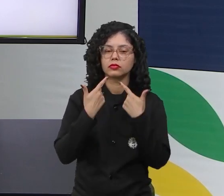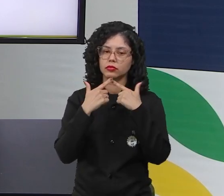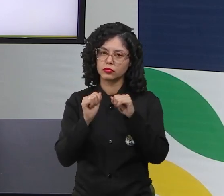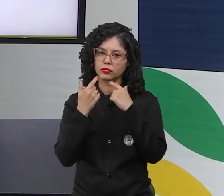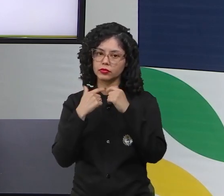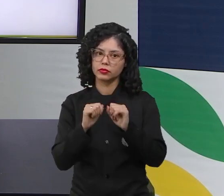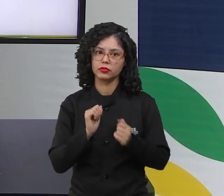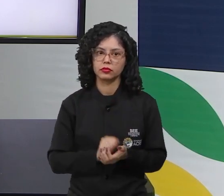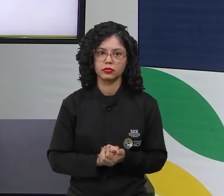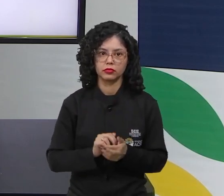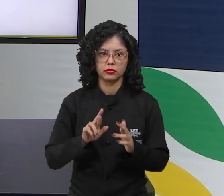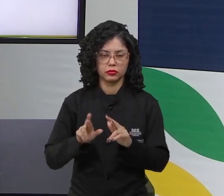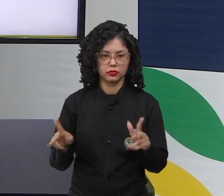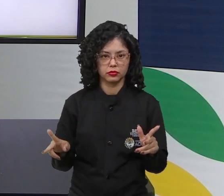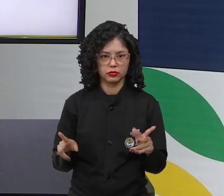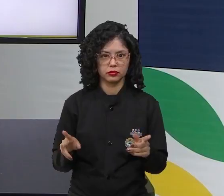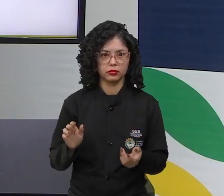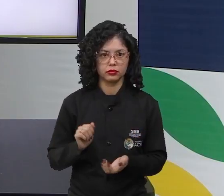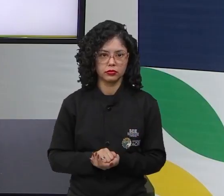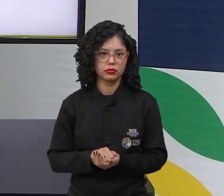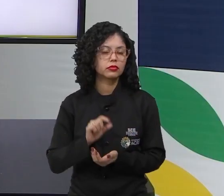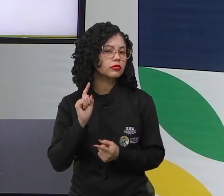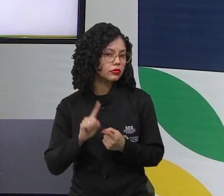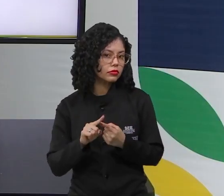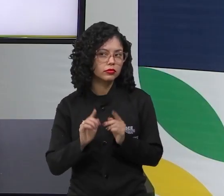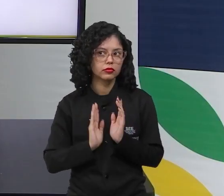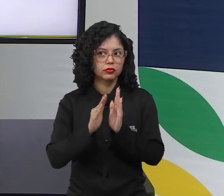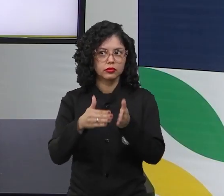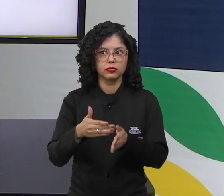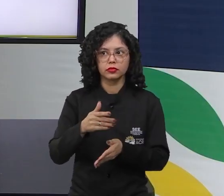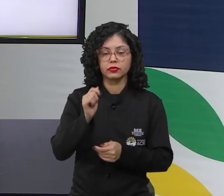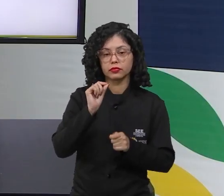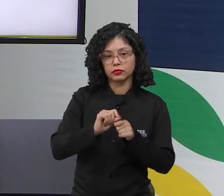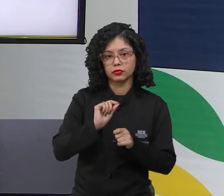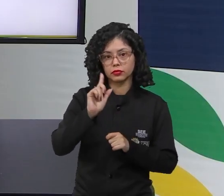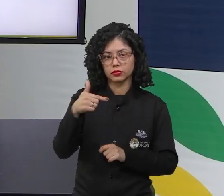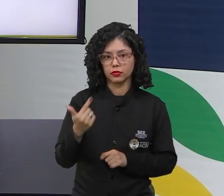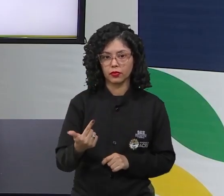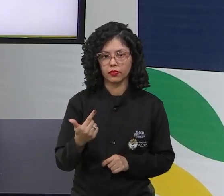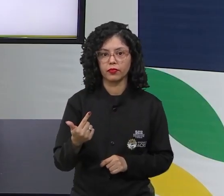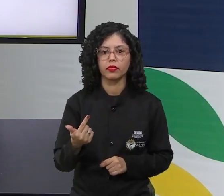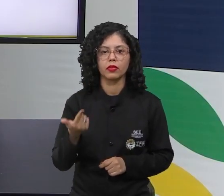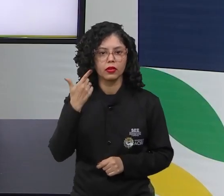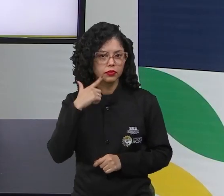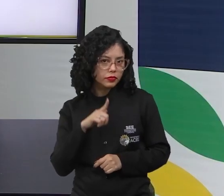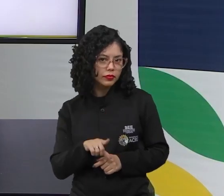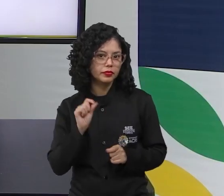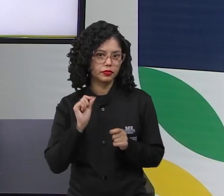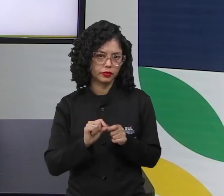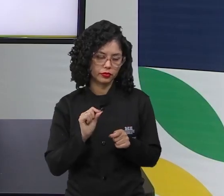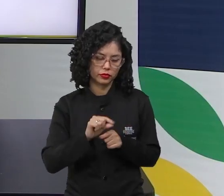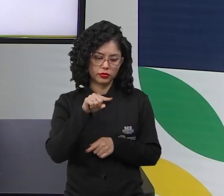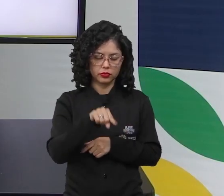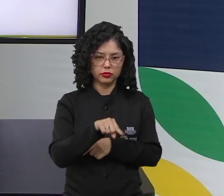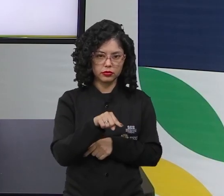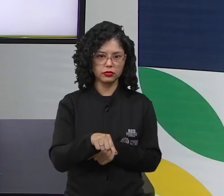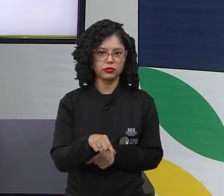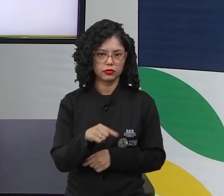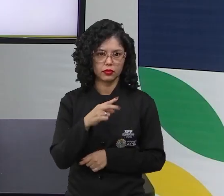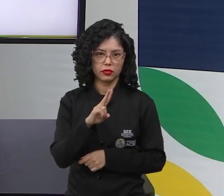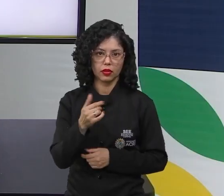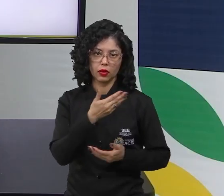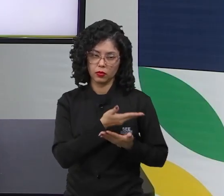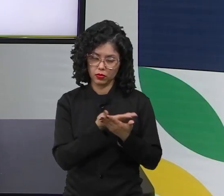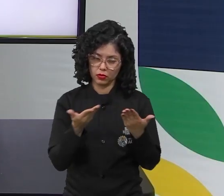linguagem extremamente sedutora, porque o objetivo é convencer. E como eu vou convencer isso? Como eu vou convencer o